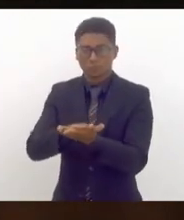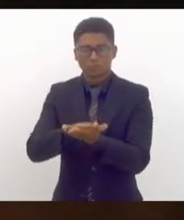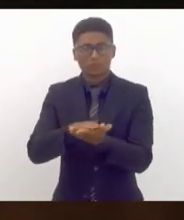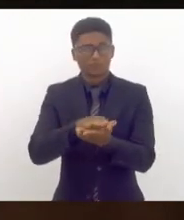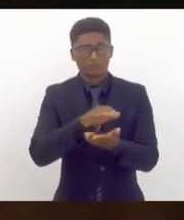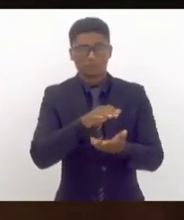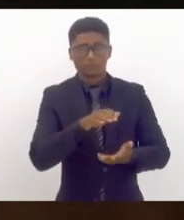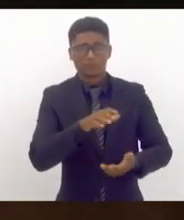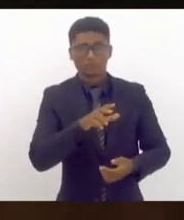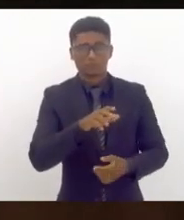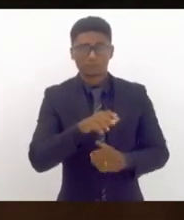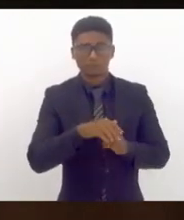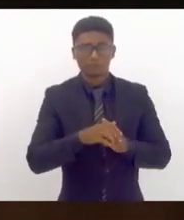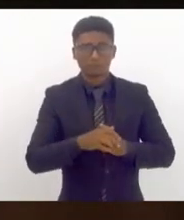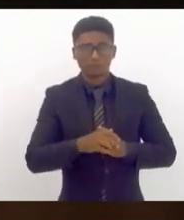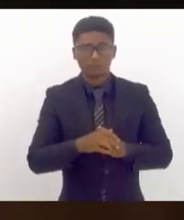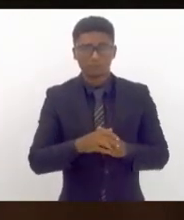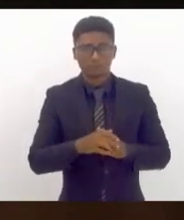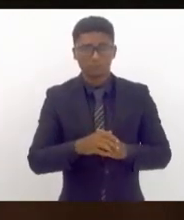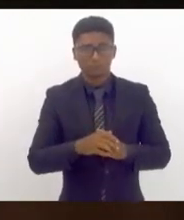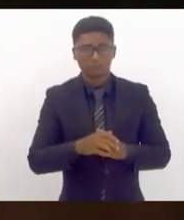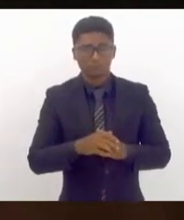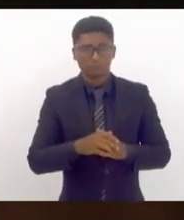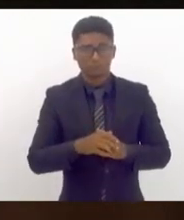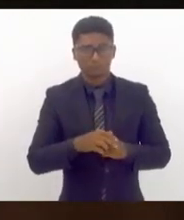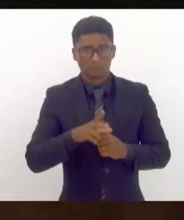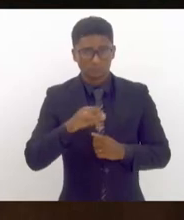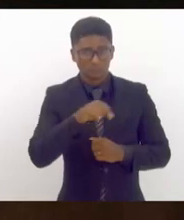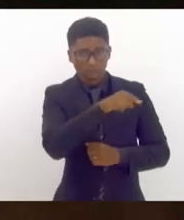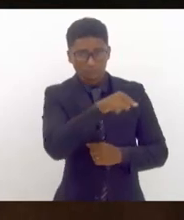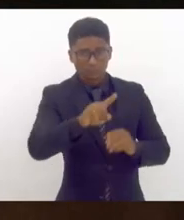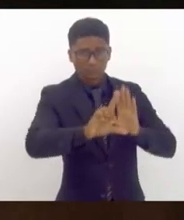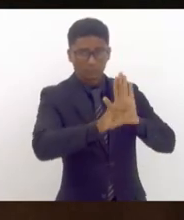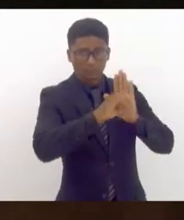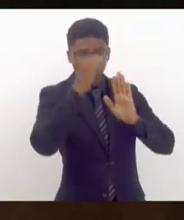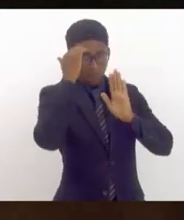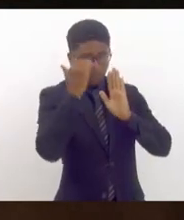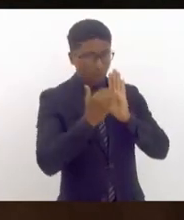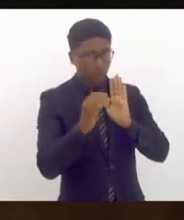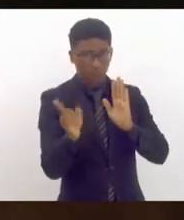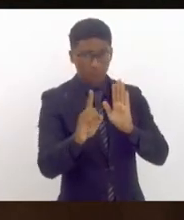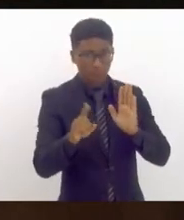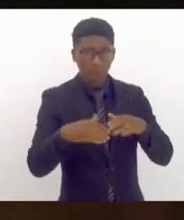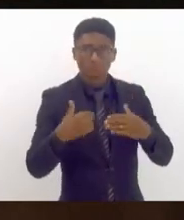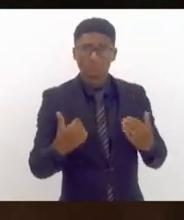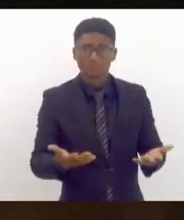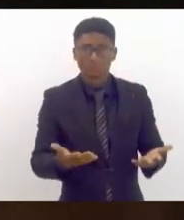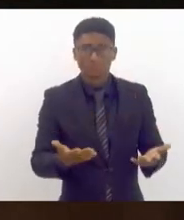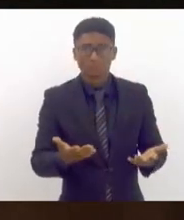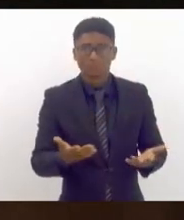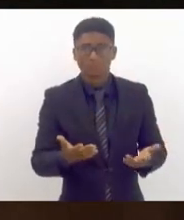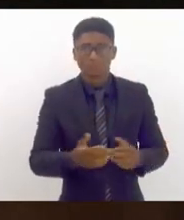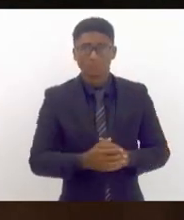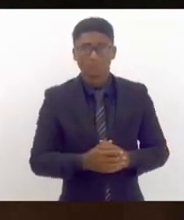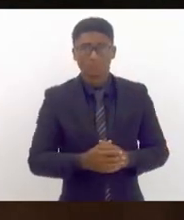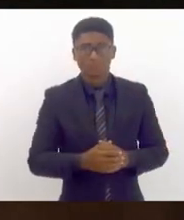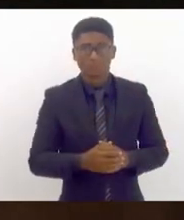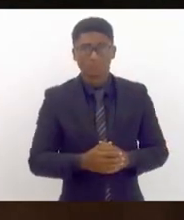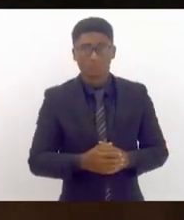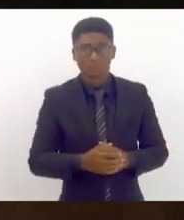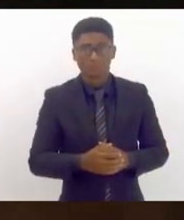comerciantes que não atenderem à lei, nós não vamos ter mais espaço para